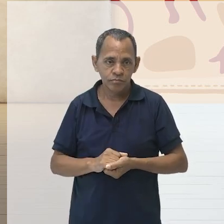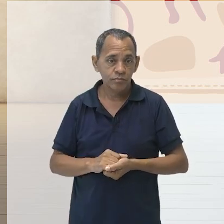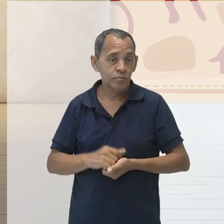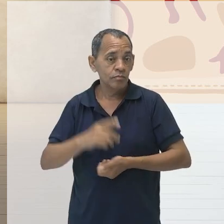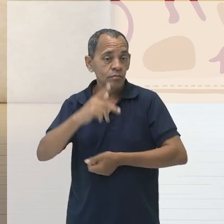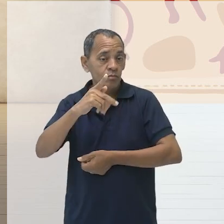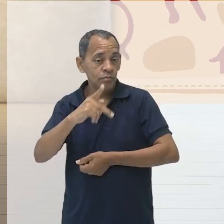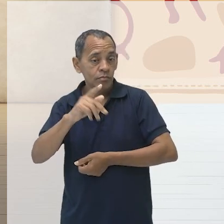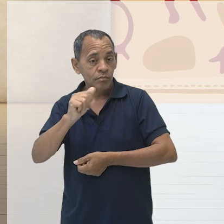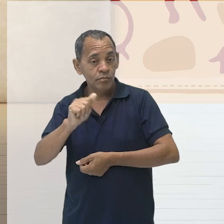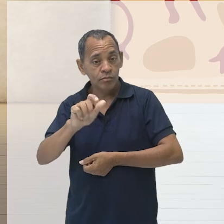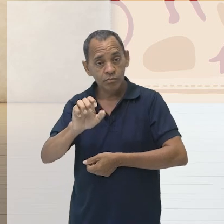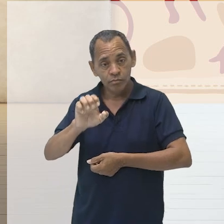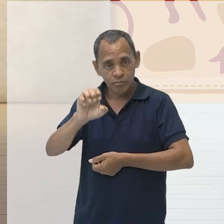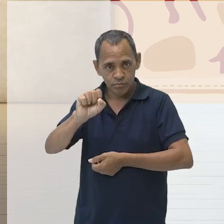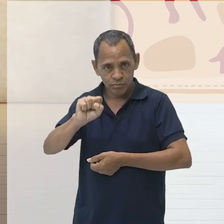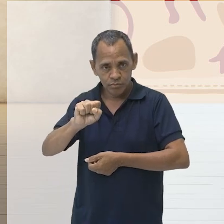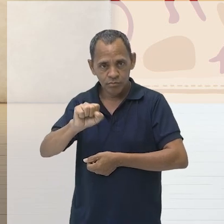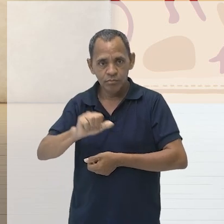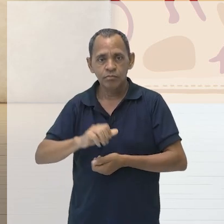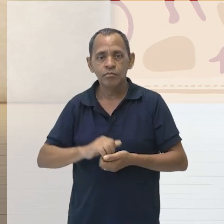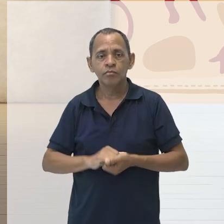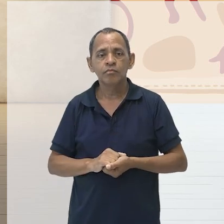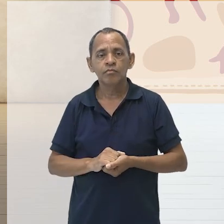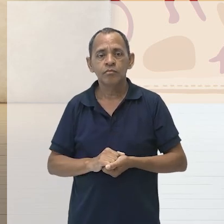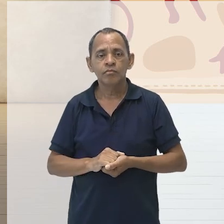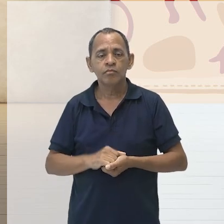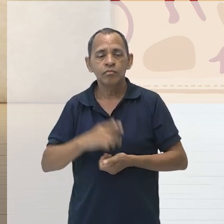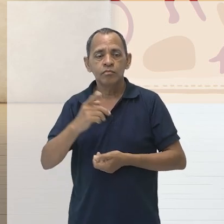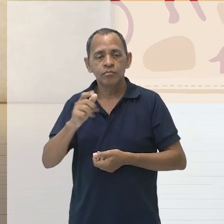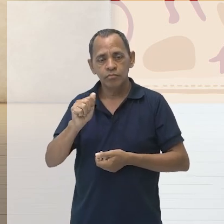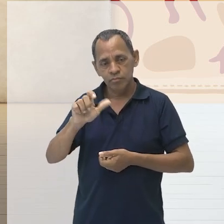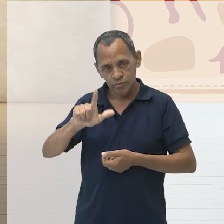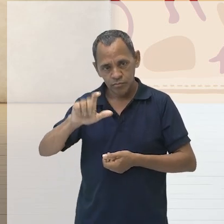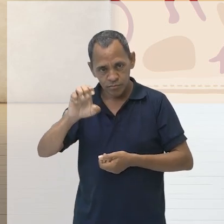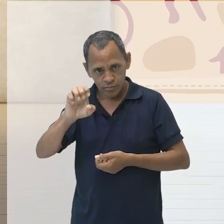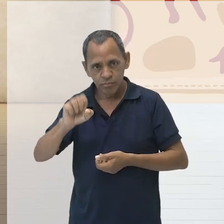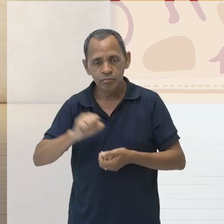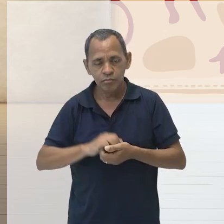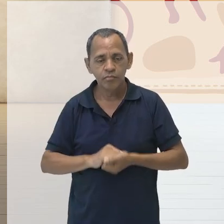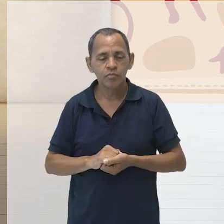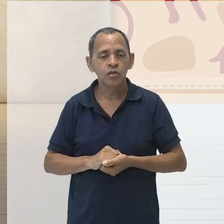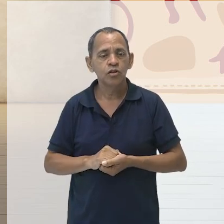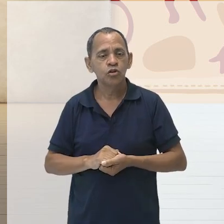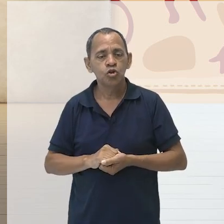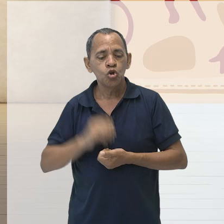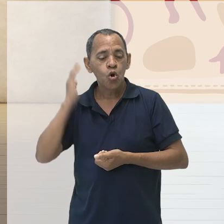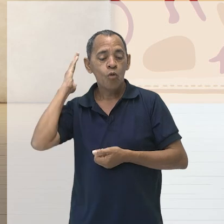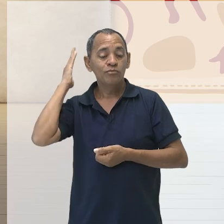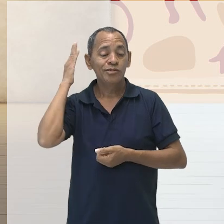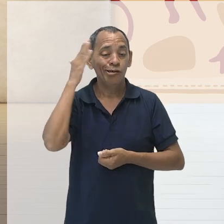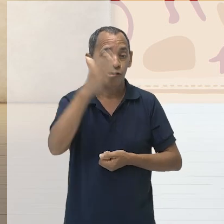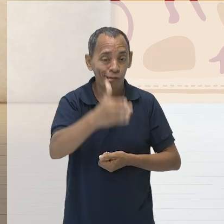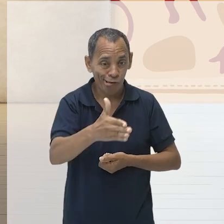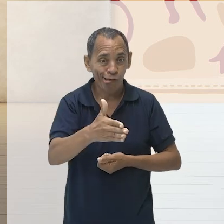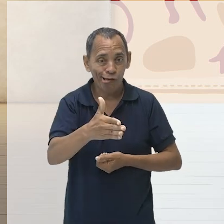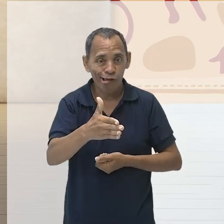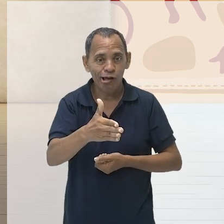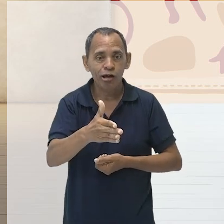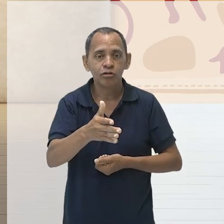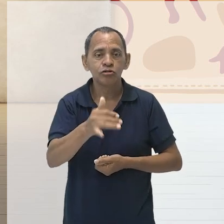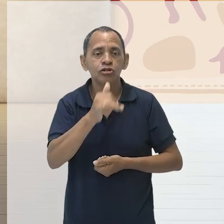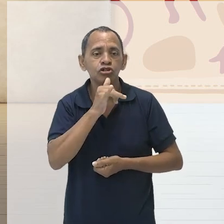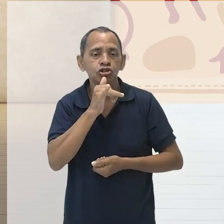pali consistia na luta sem golpes diretos, como, por exemplo, os socos e pontapés. Nesse estilo